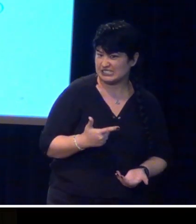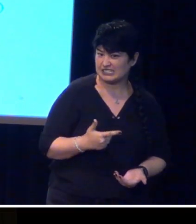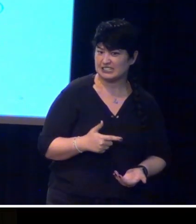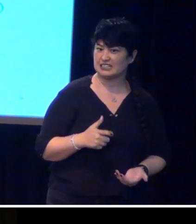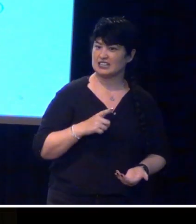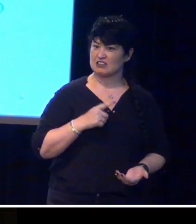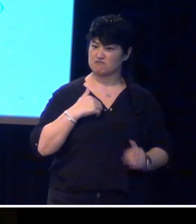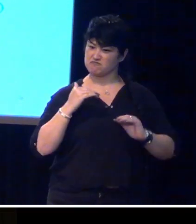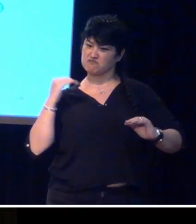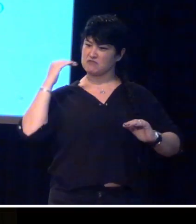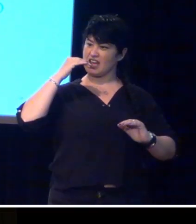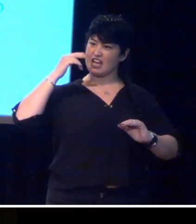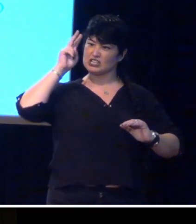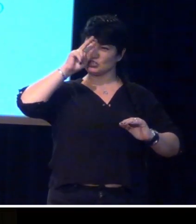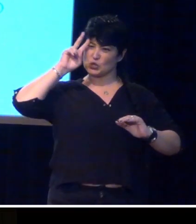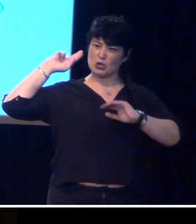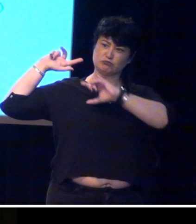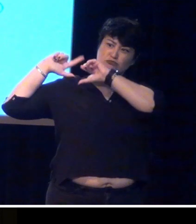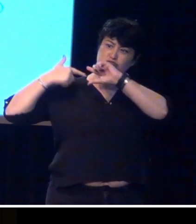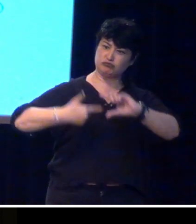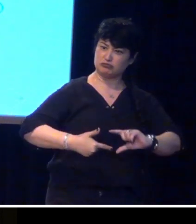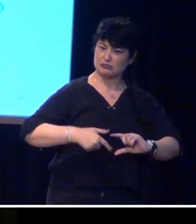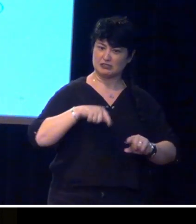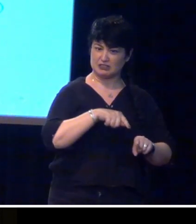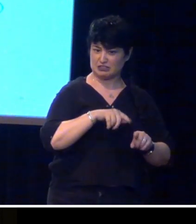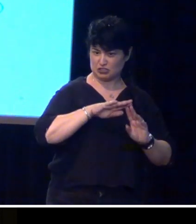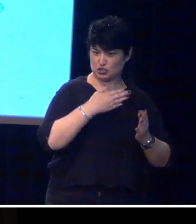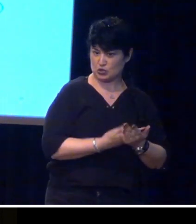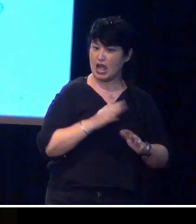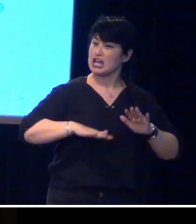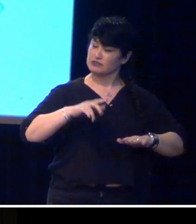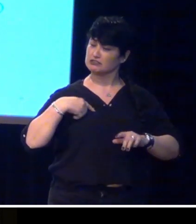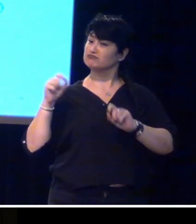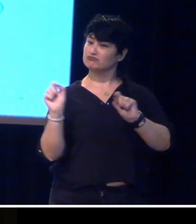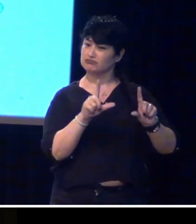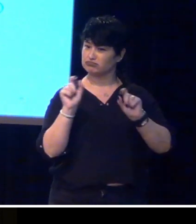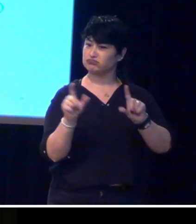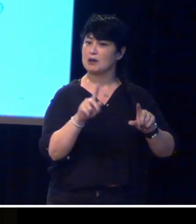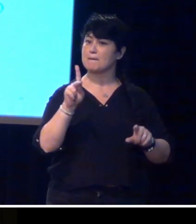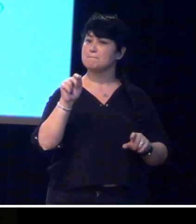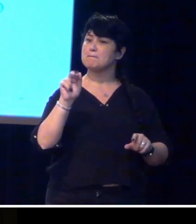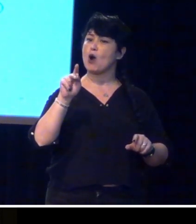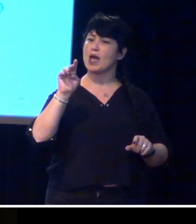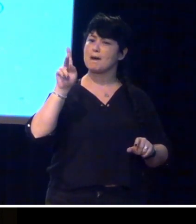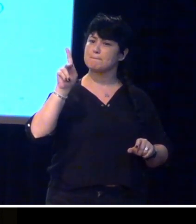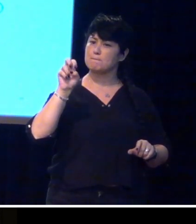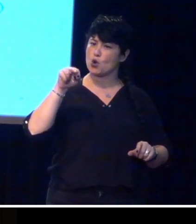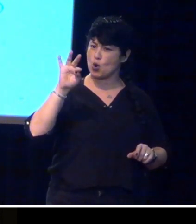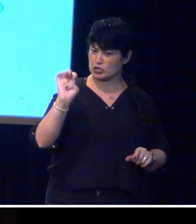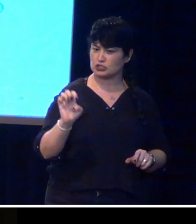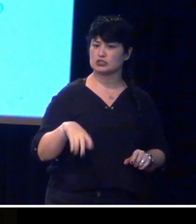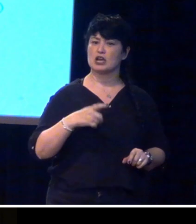e hierarquia da escola tradicional? Porque, às vezes, a gente usa PowerPoint na nossa aula, a gente